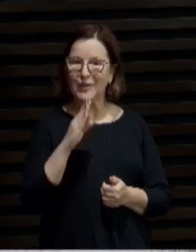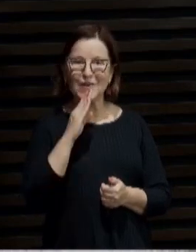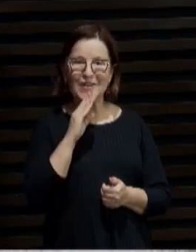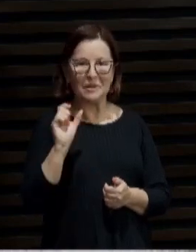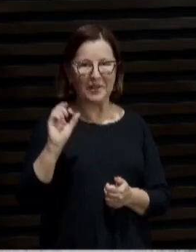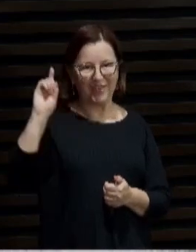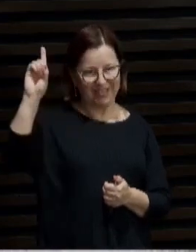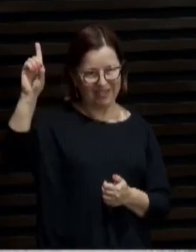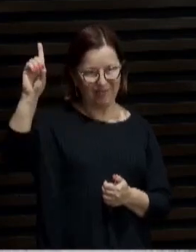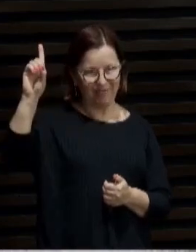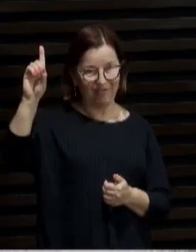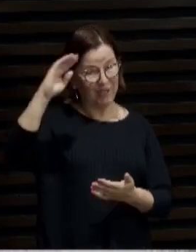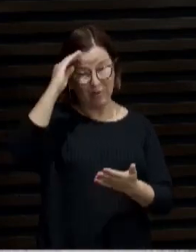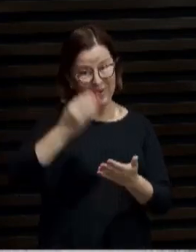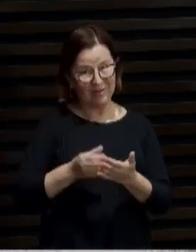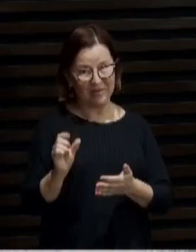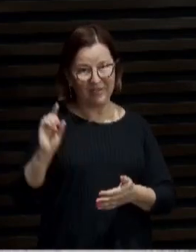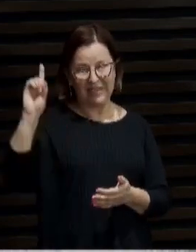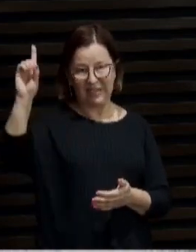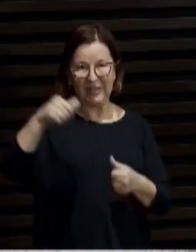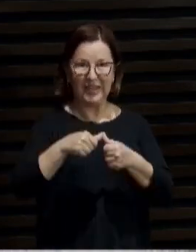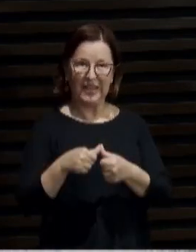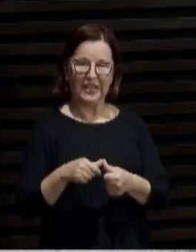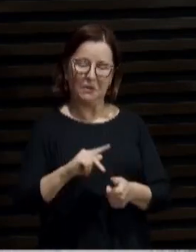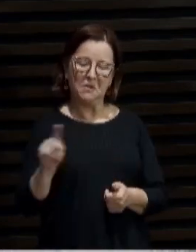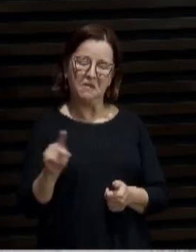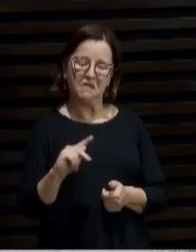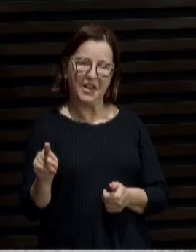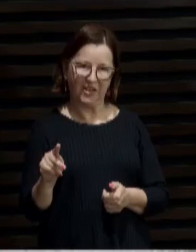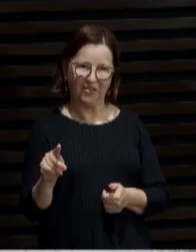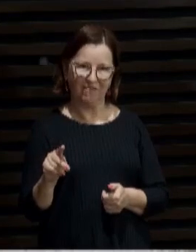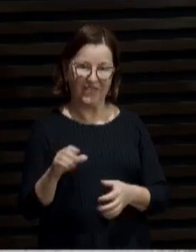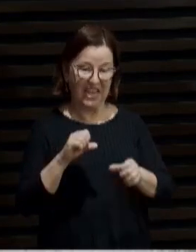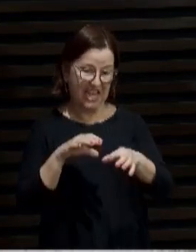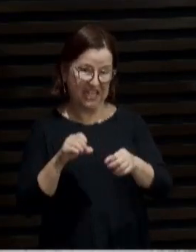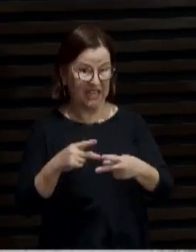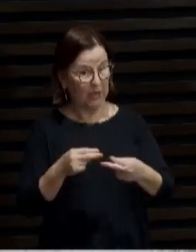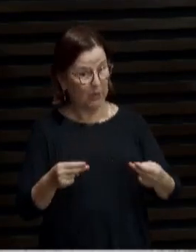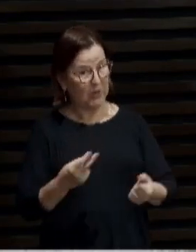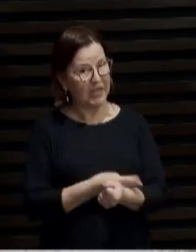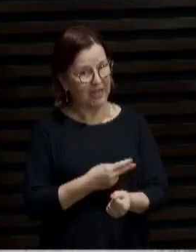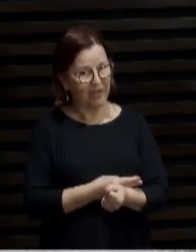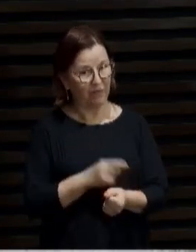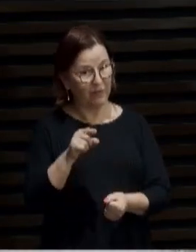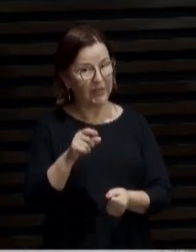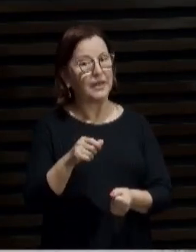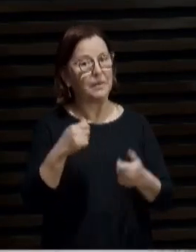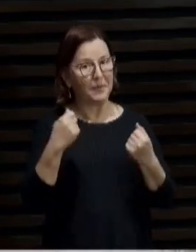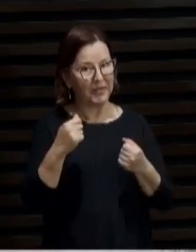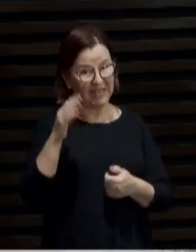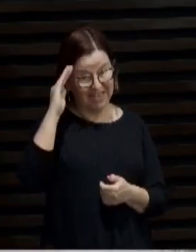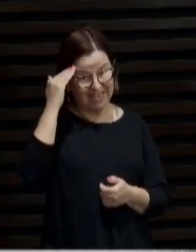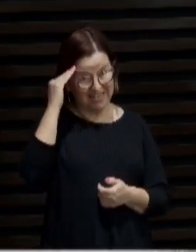Deus, essa pessoa, ela está com os pressupostos errados. Você tem que filtrar o que essa pessoa está dizendo. Vocês entendem o